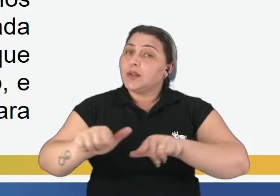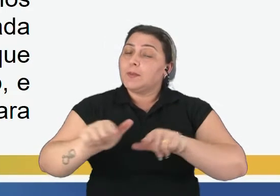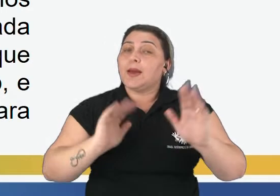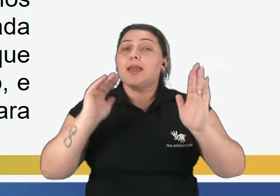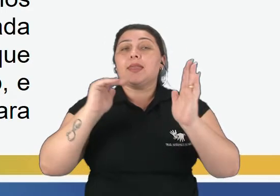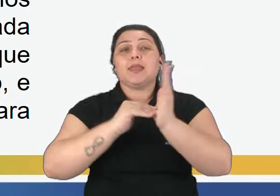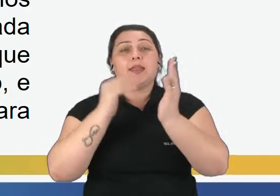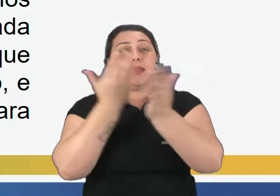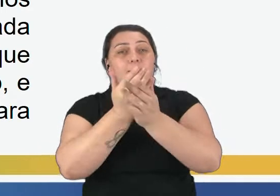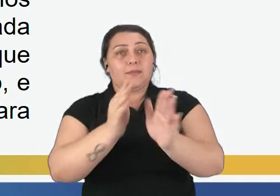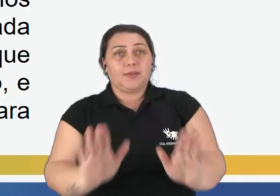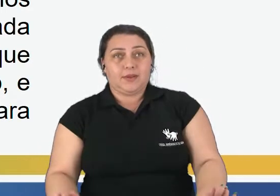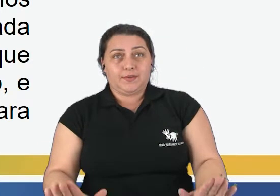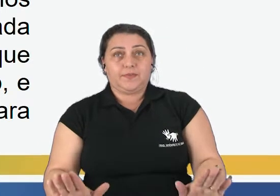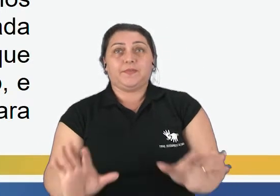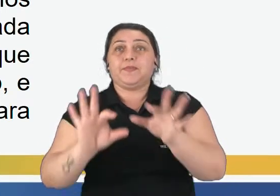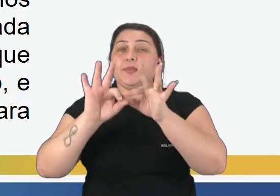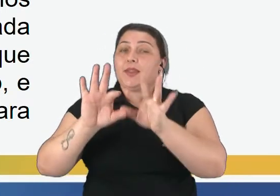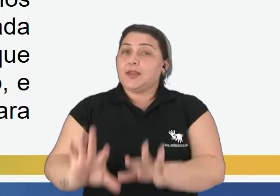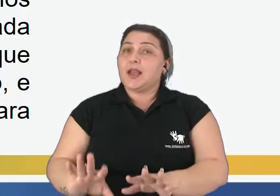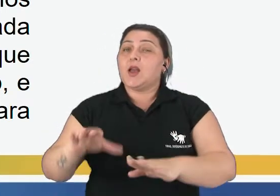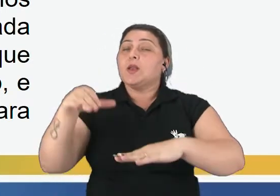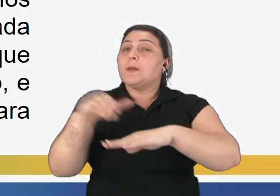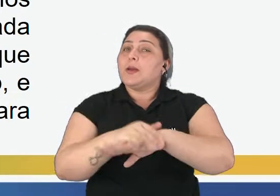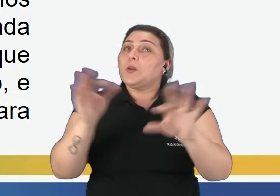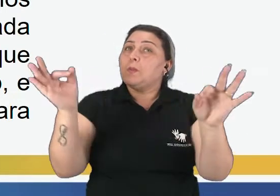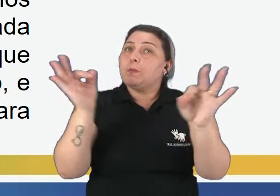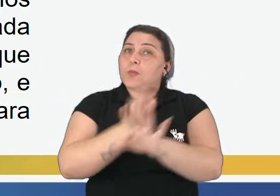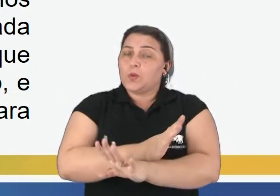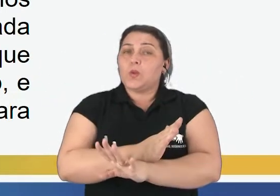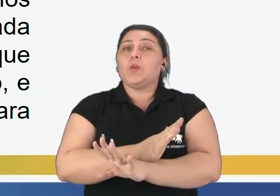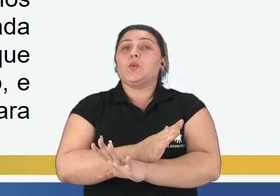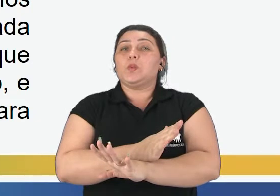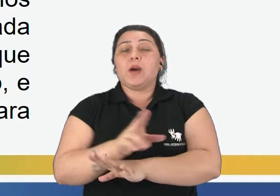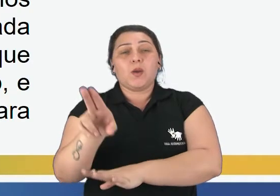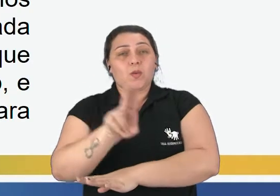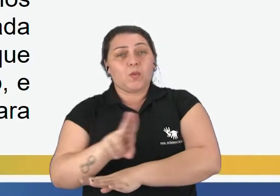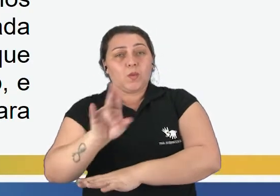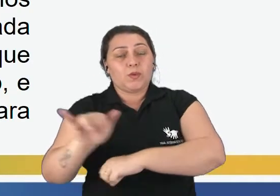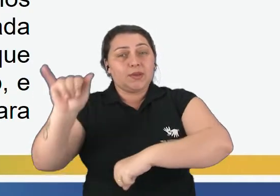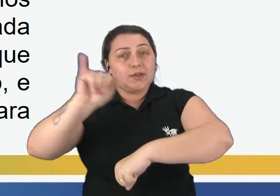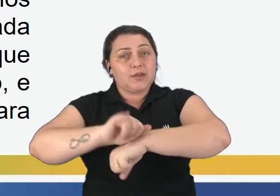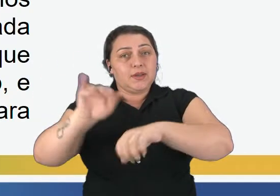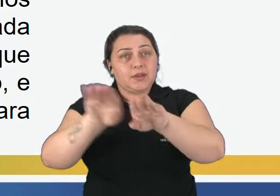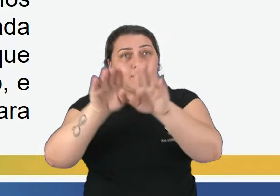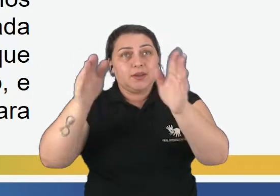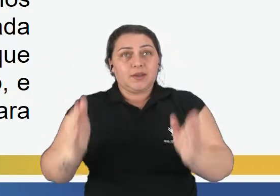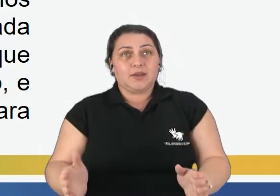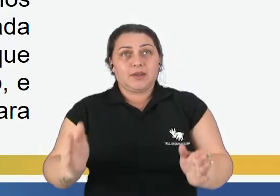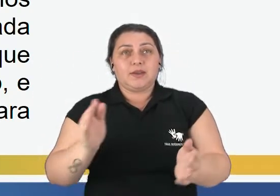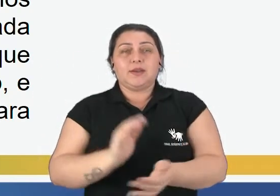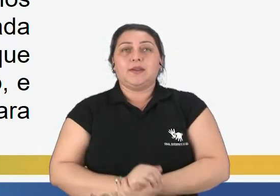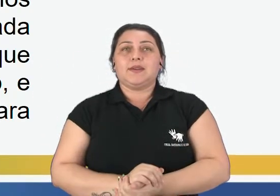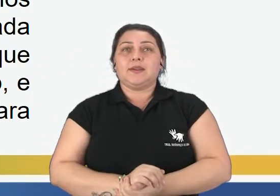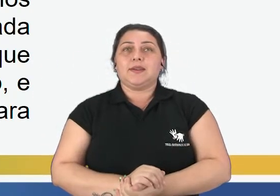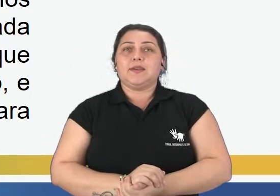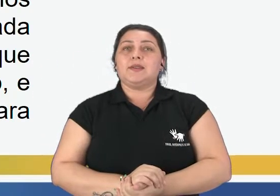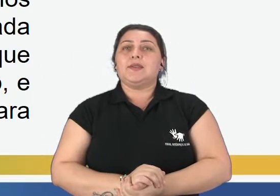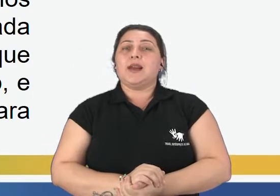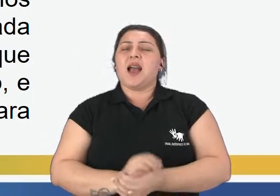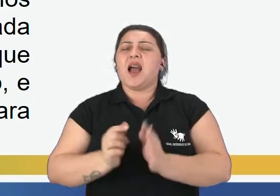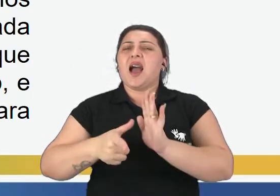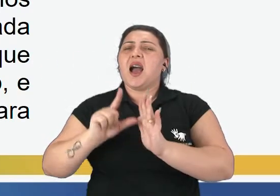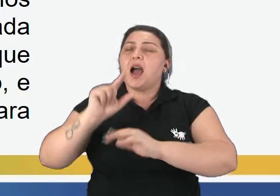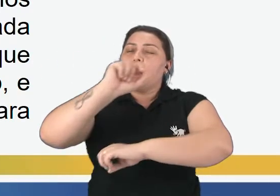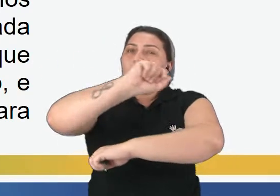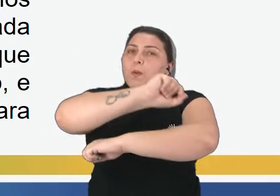até terminá-lo, deixando os sapatos prontos para o uso em cima da mesa. Isso foi muito antes do